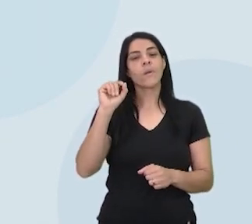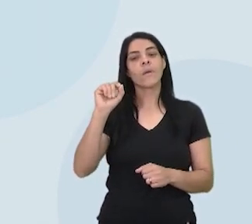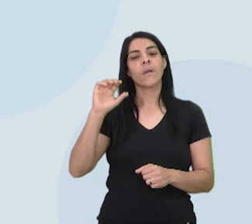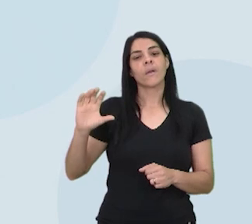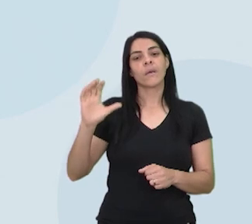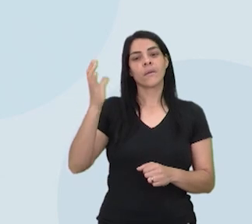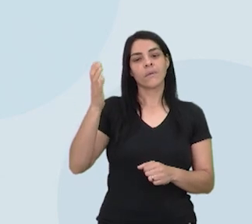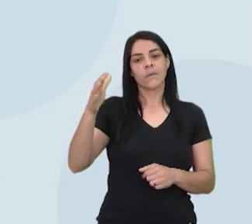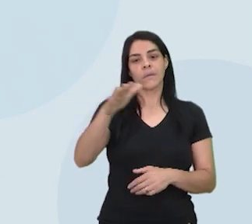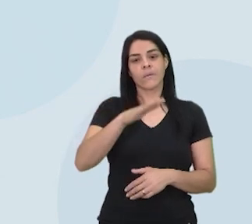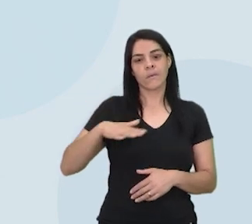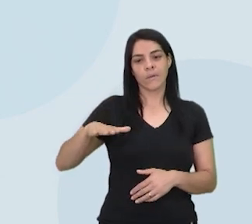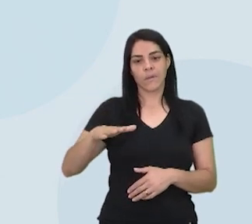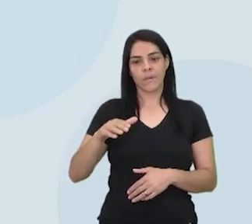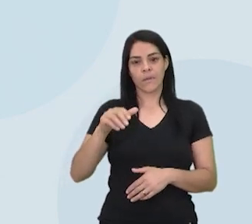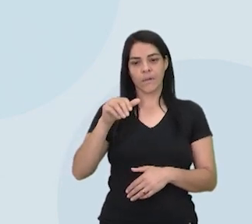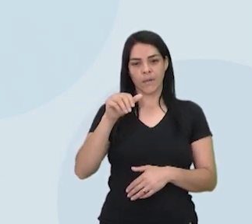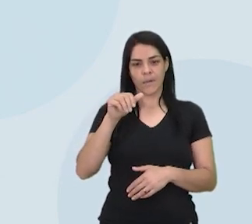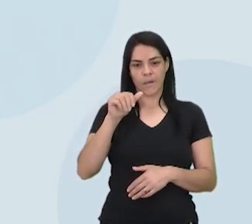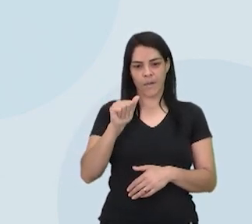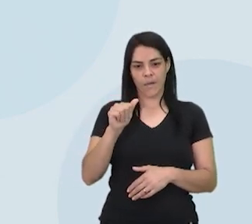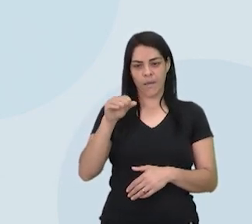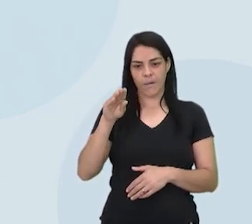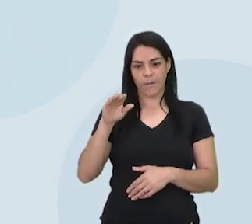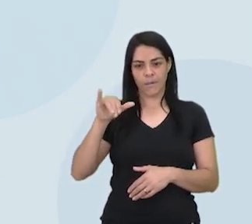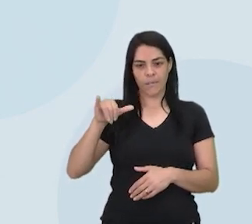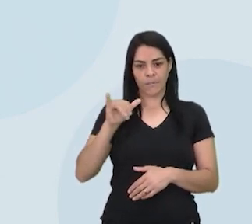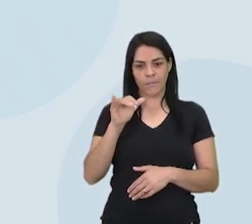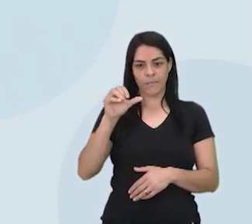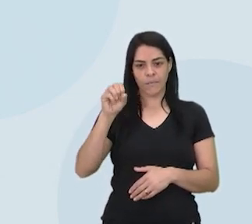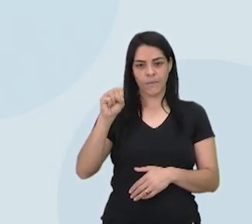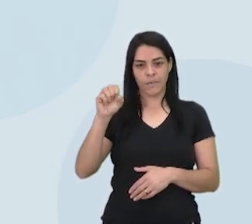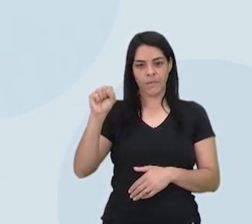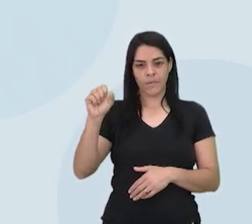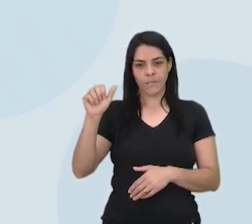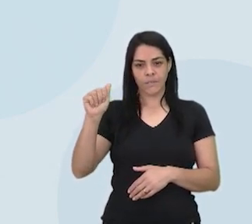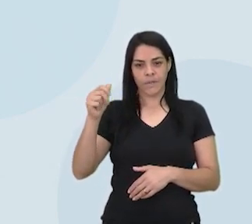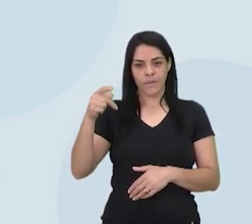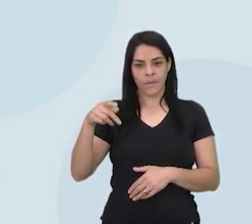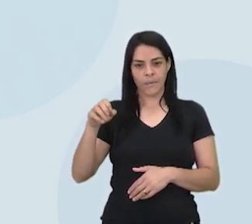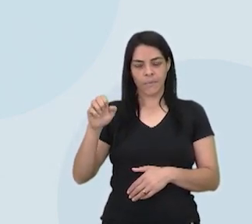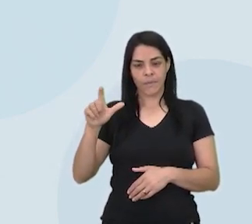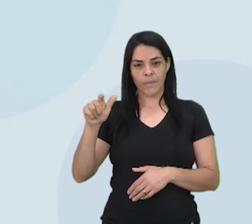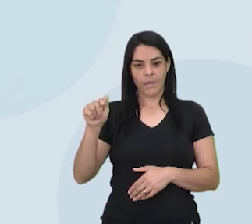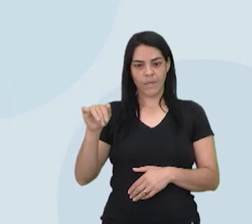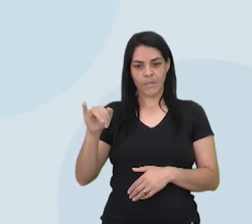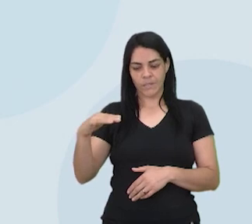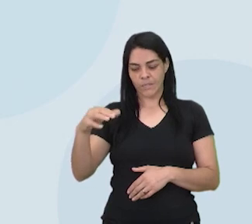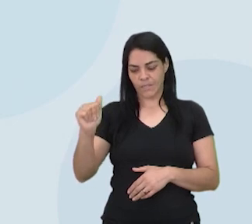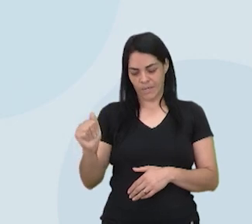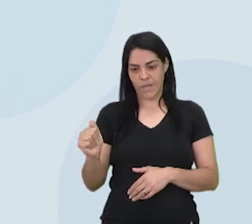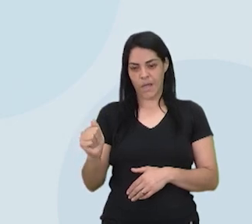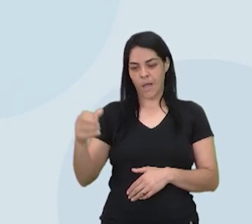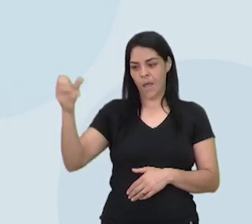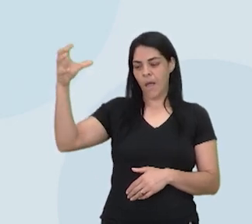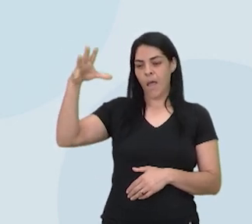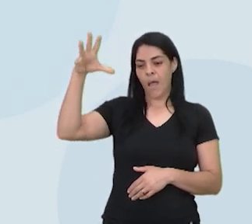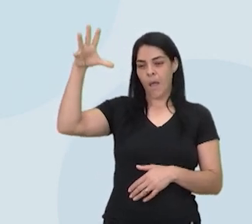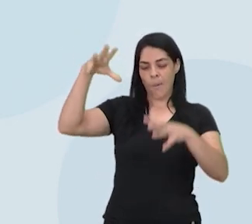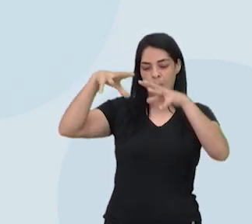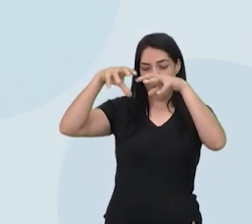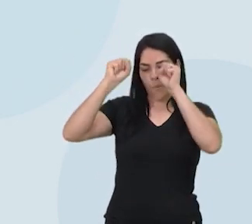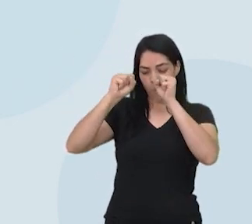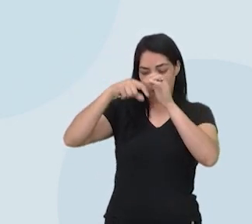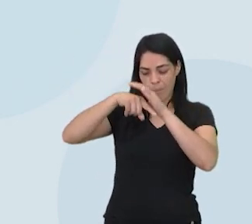zona abissal, tá certo? Onde você vai ter escuridão quase que profunda aí.